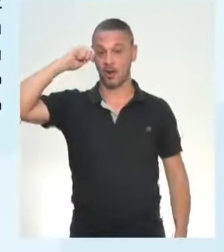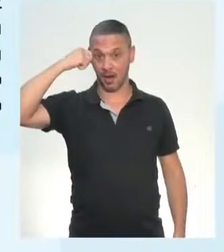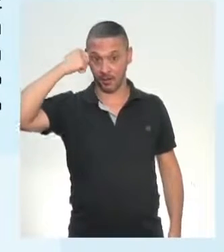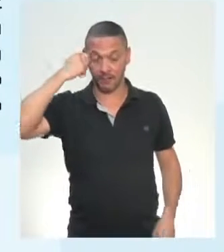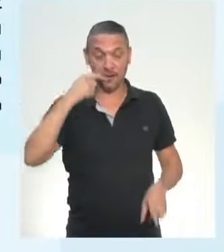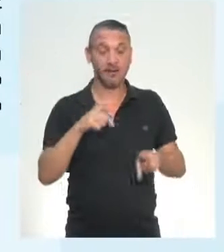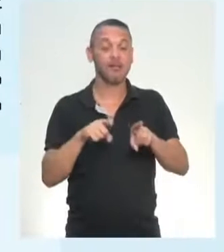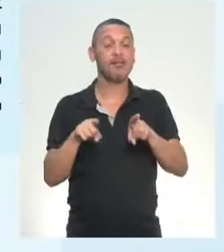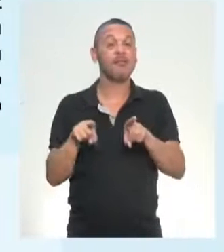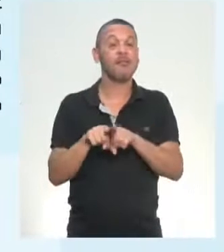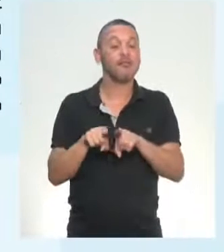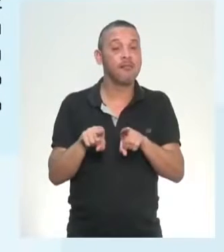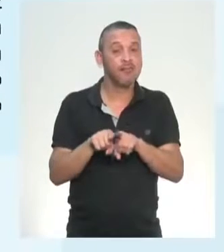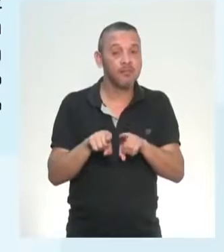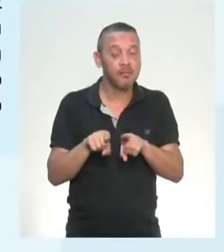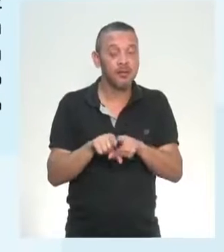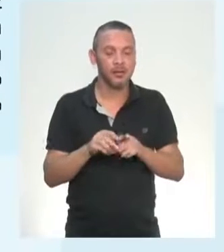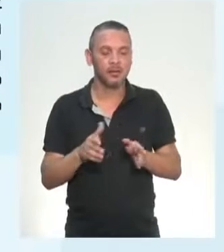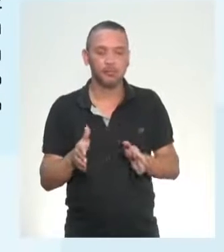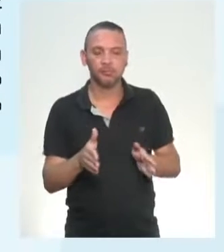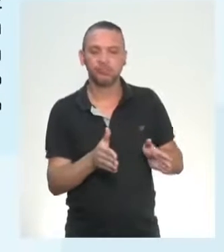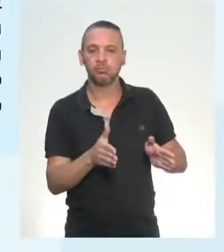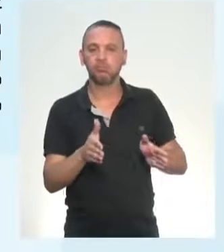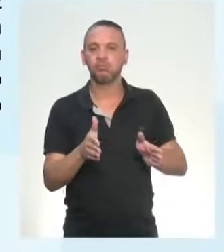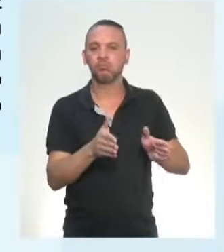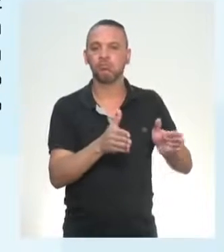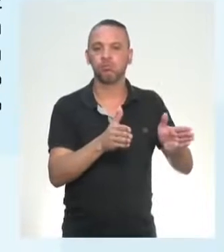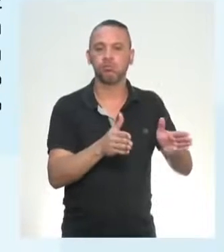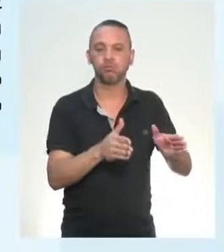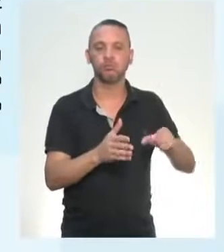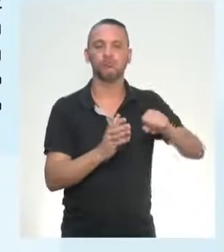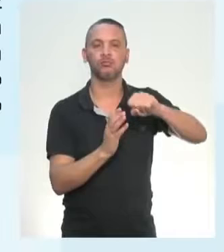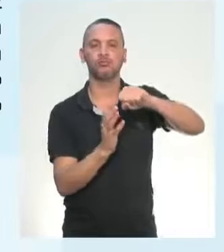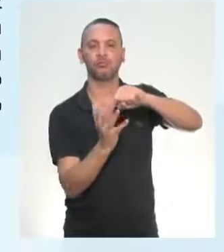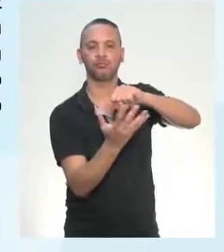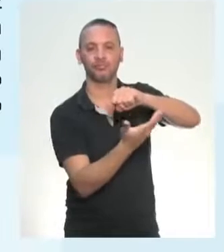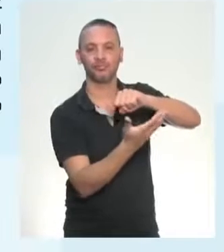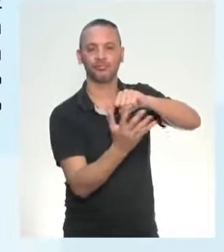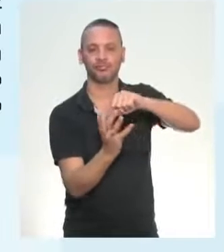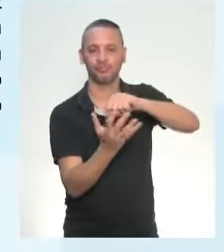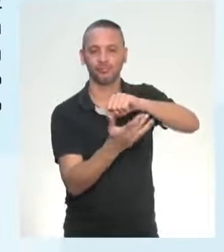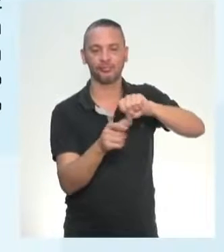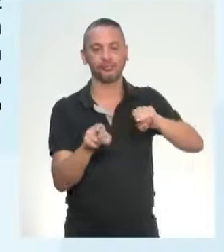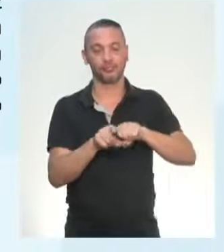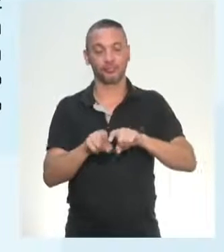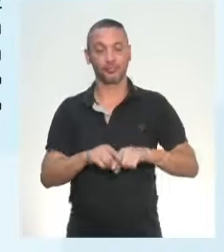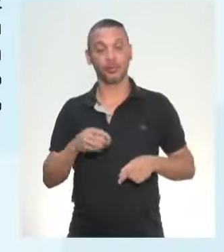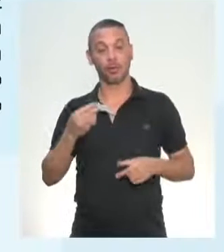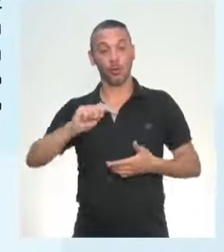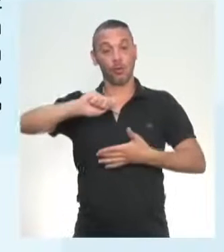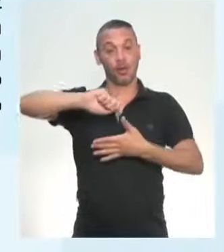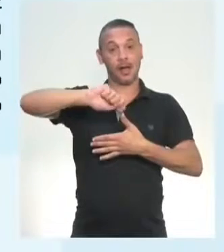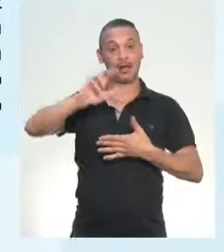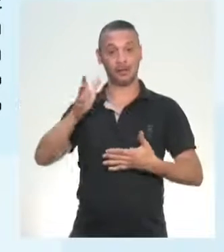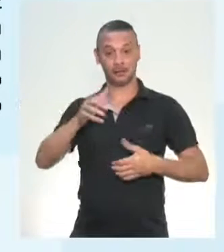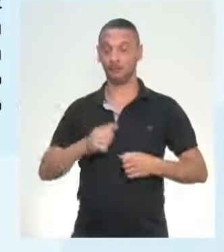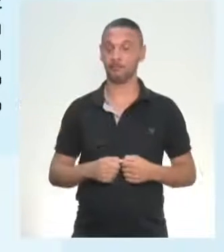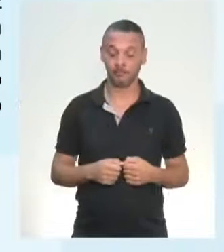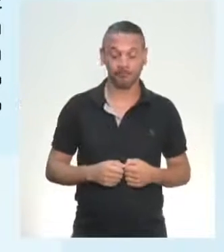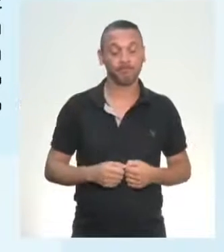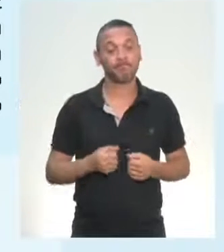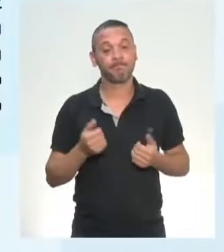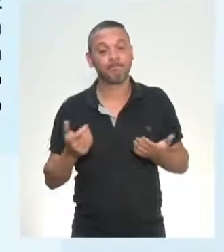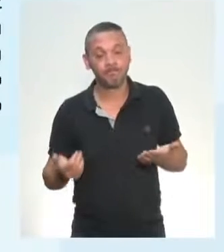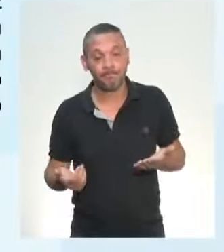mas também traçando um caminho aí para o Oriente, para a Ásia. Ou seja,